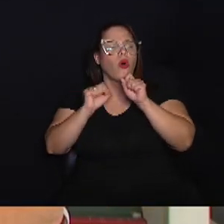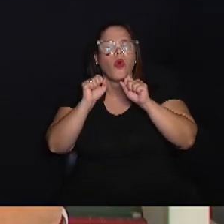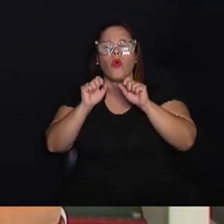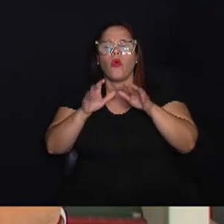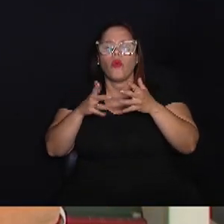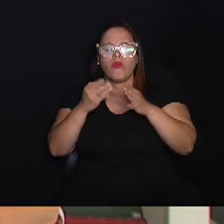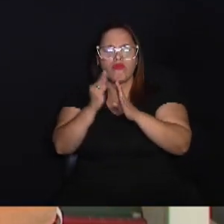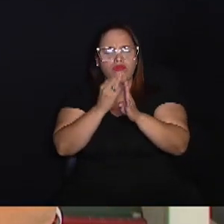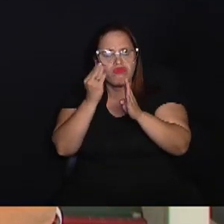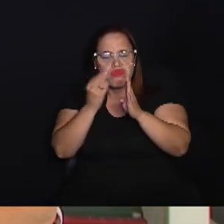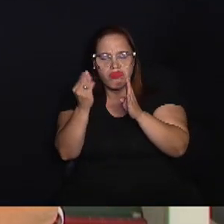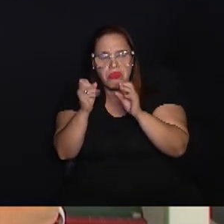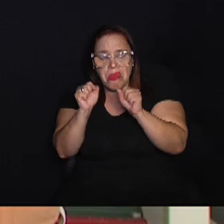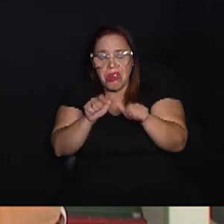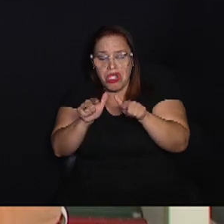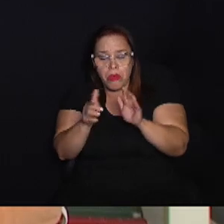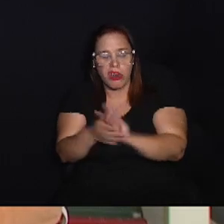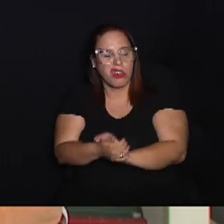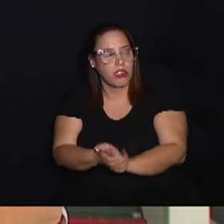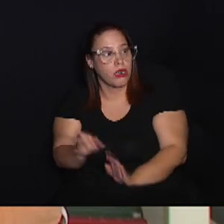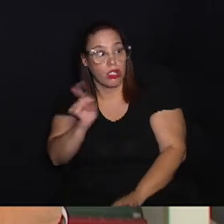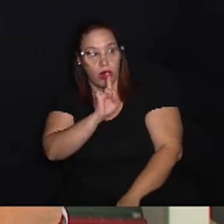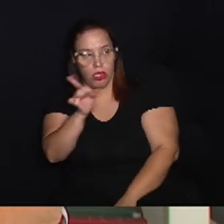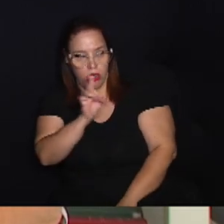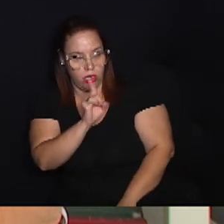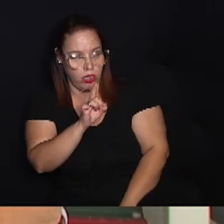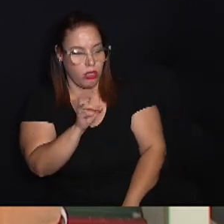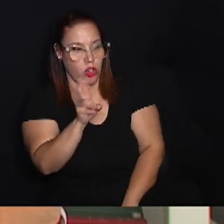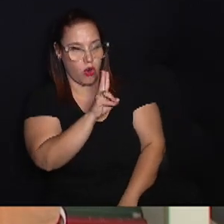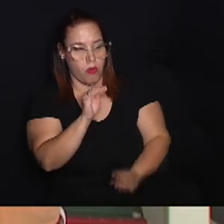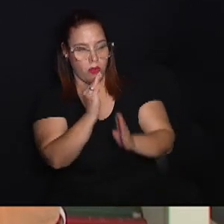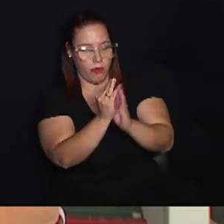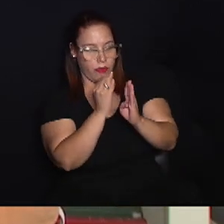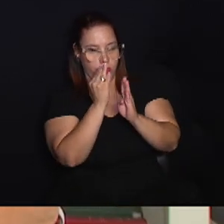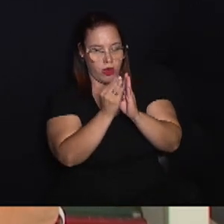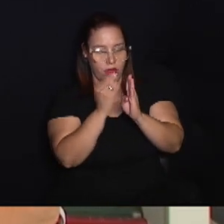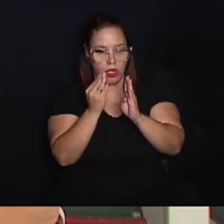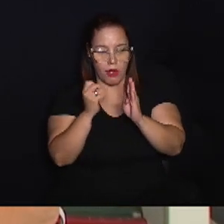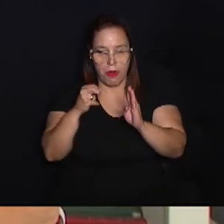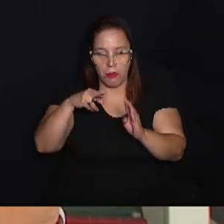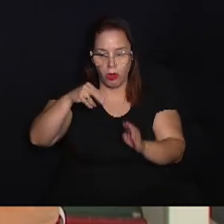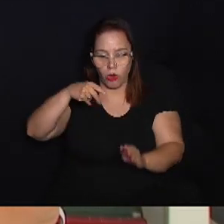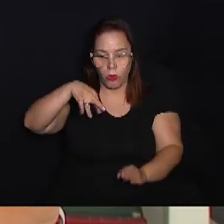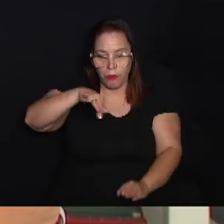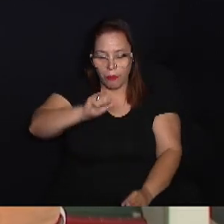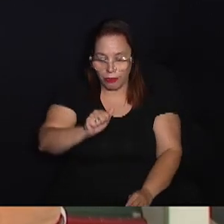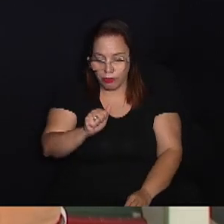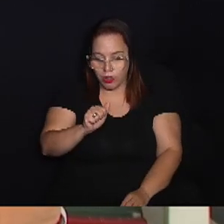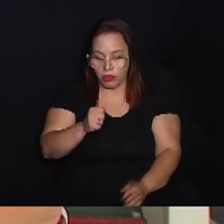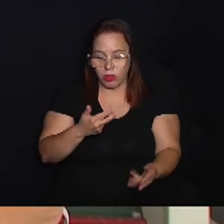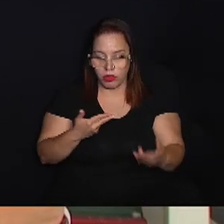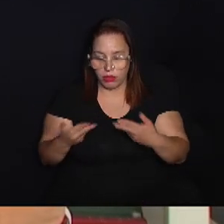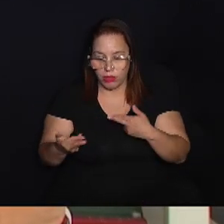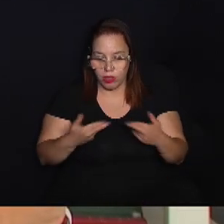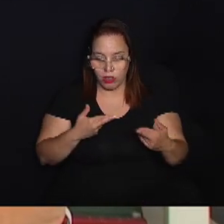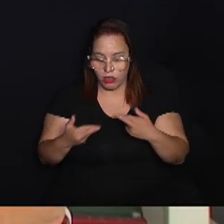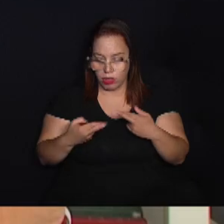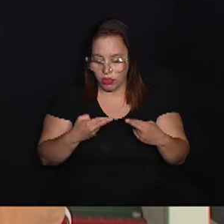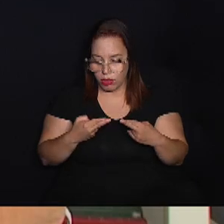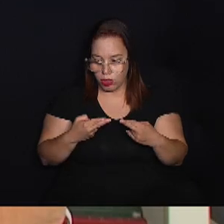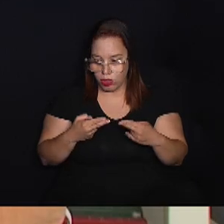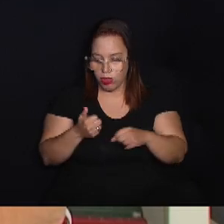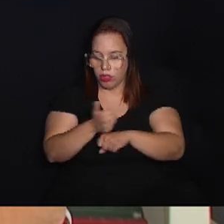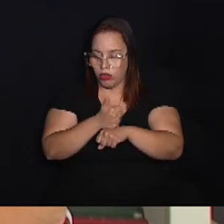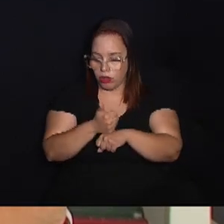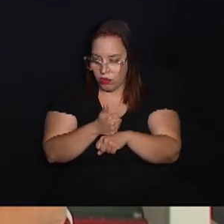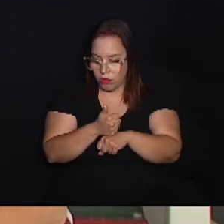um bibliotecário pode trabalhar? Não, o nome biblioteconomia, ele faz essa associação com biblioteca, mas é uma formação,